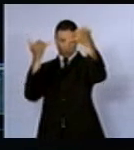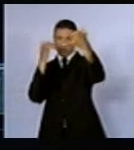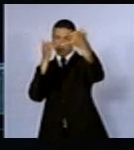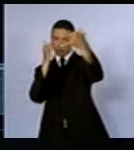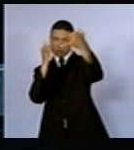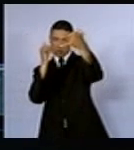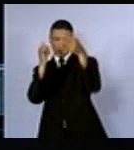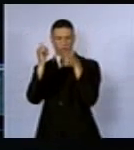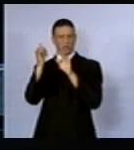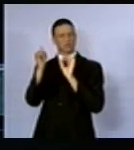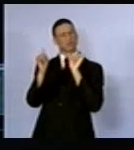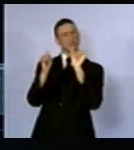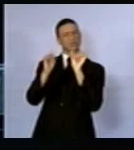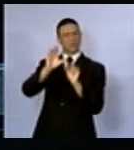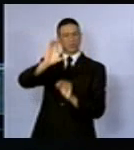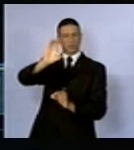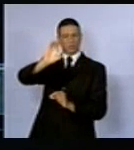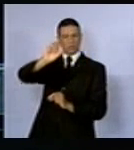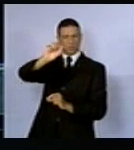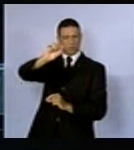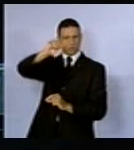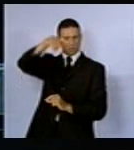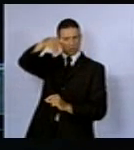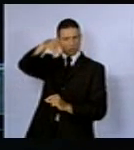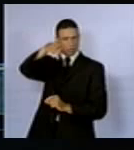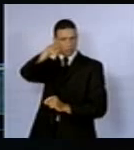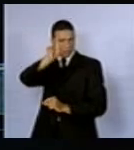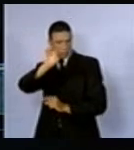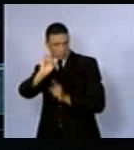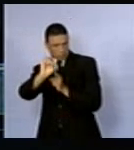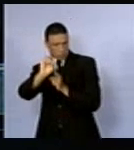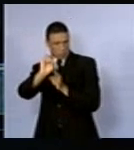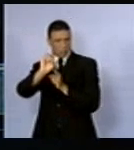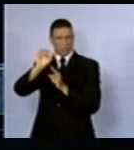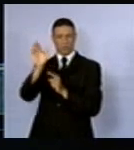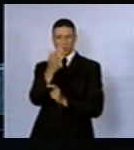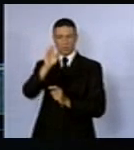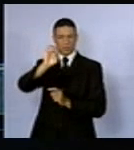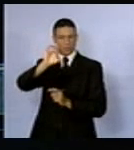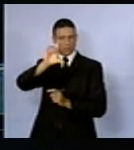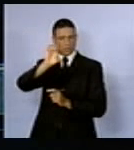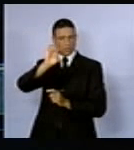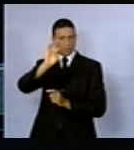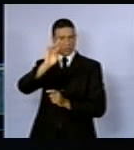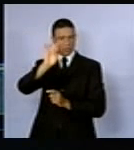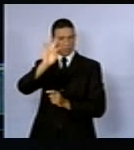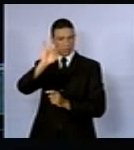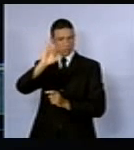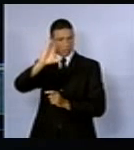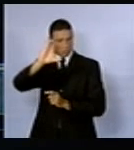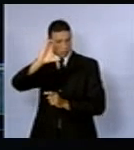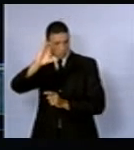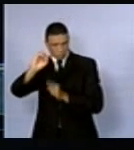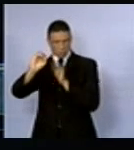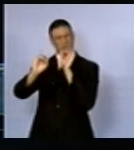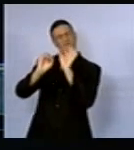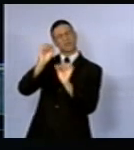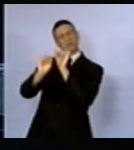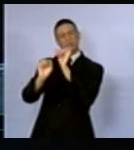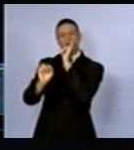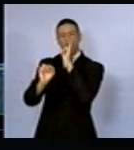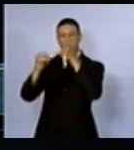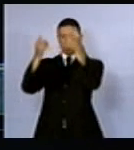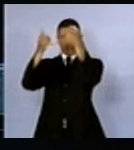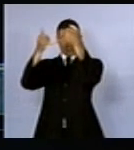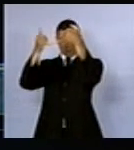nós estamos falando de campo magnético, não é o campo eletromagnético, é apenas o magnetismo produzido pela linha de